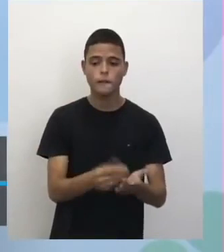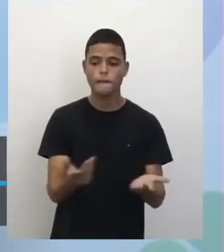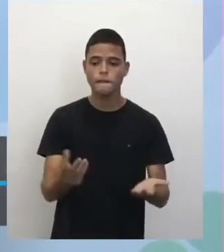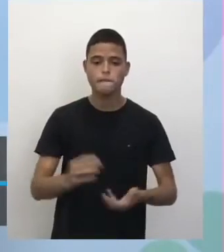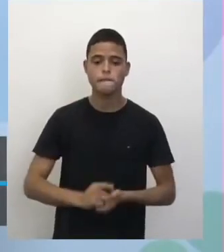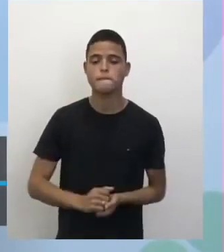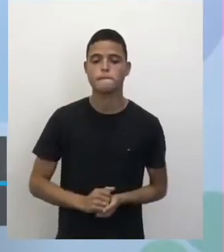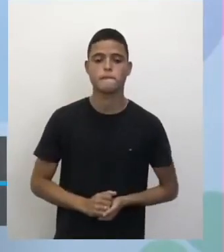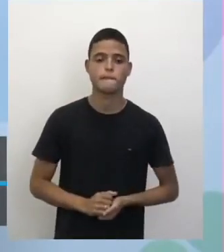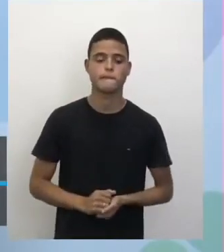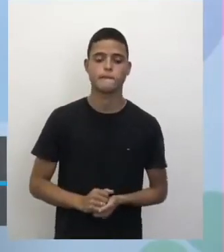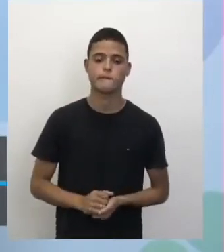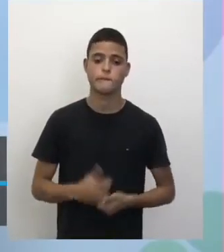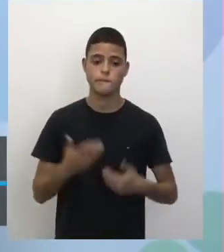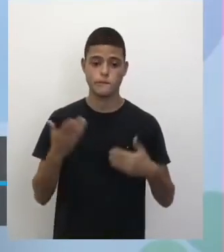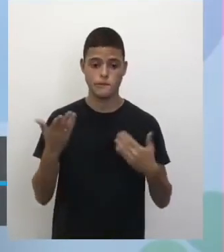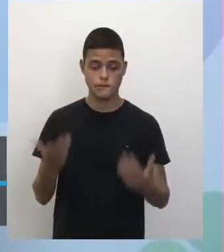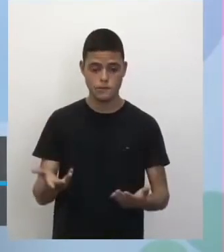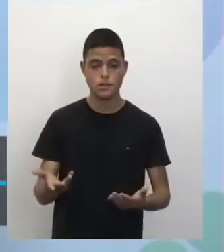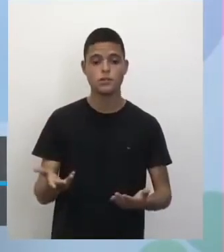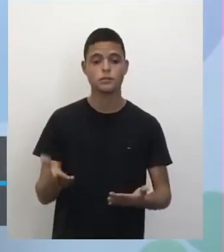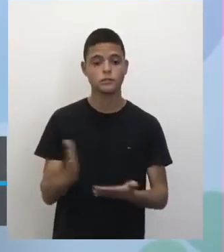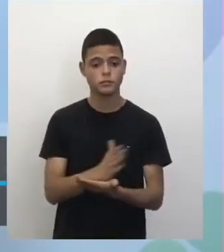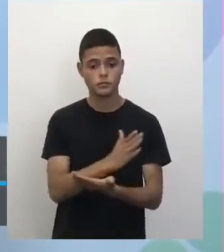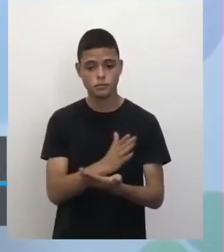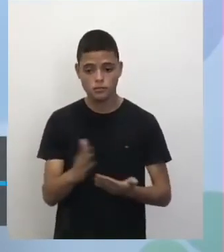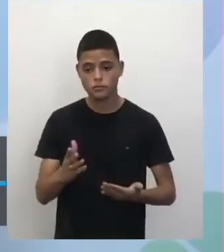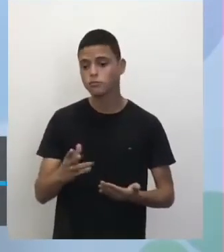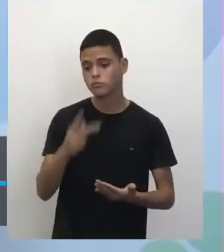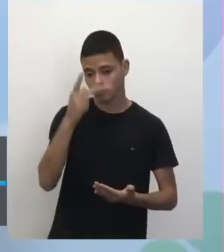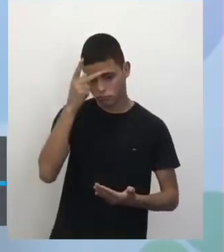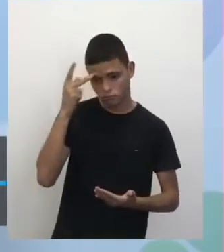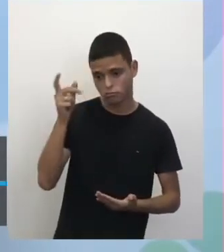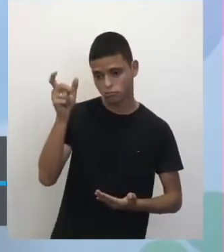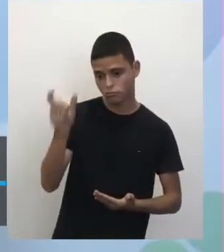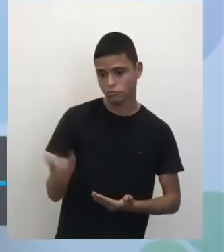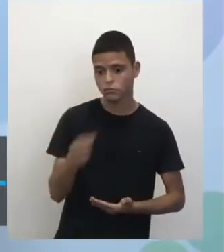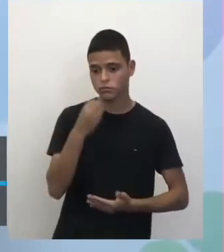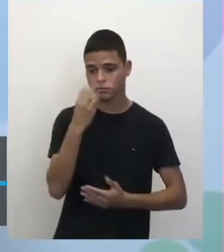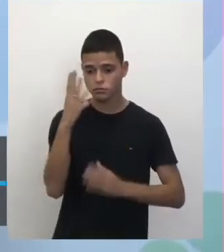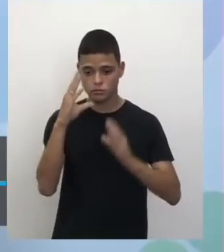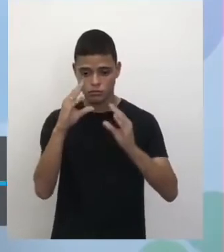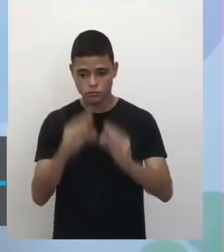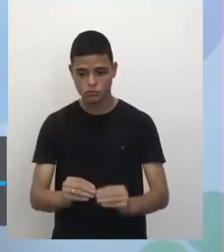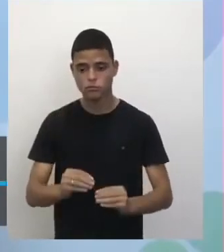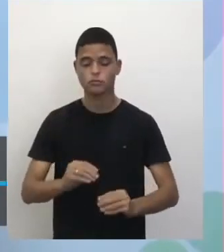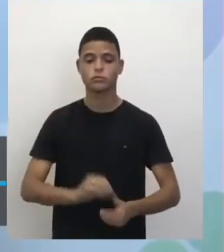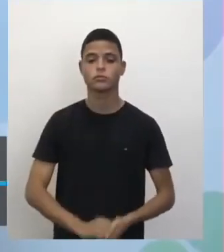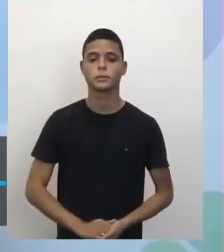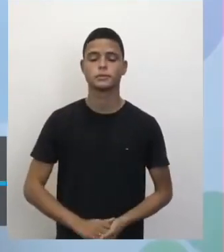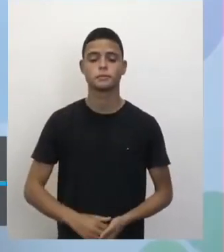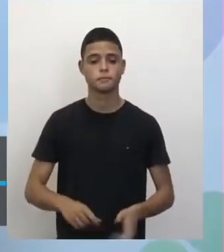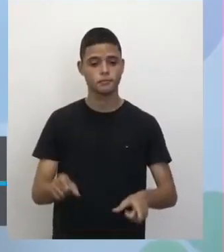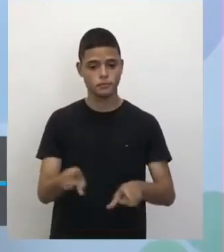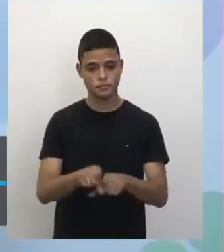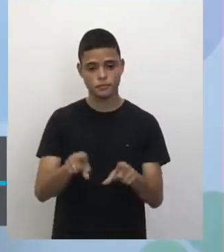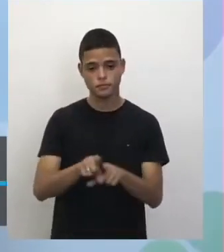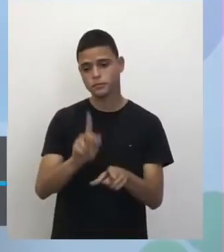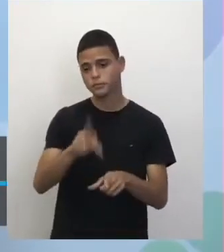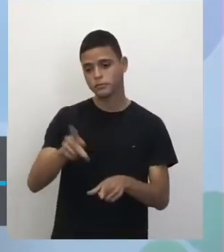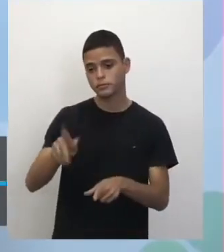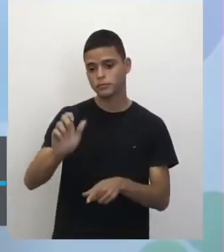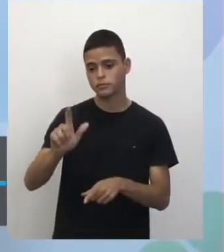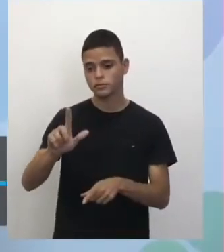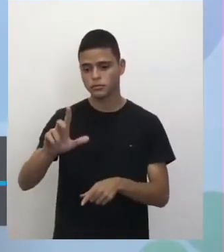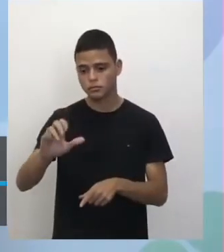temos aí a professora, a maioria falando boa noite, né? Vamos ver uma outra aqui. A professora Elaine também fala